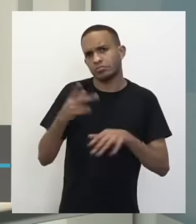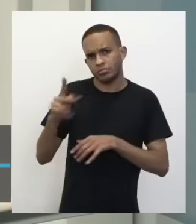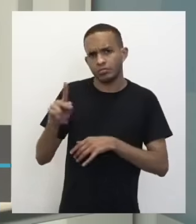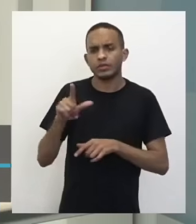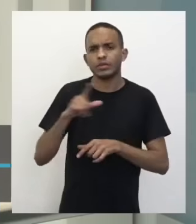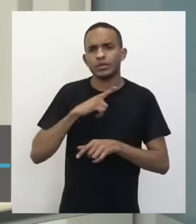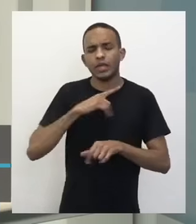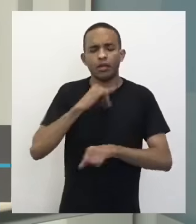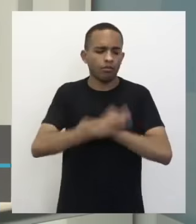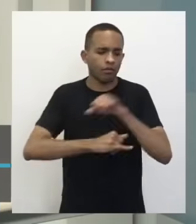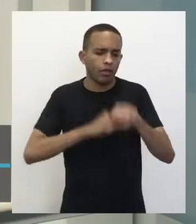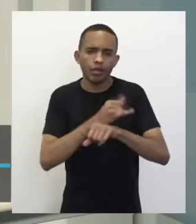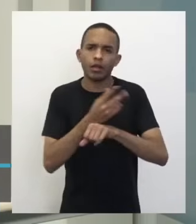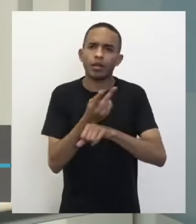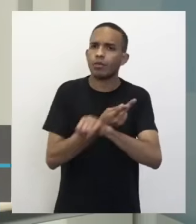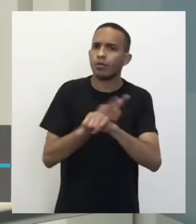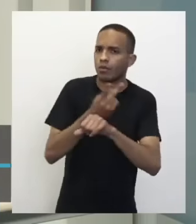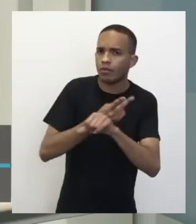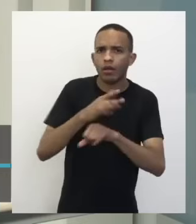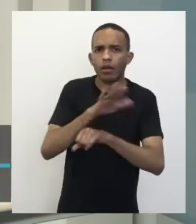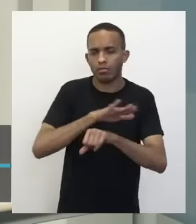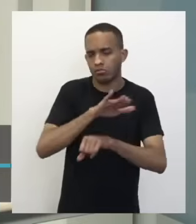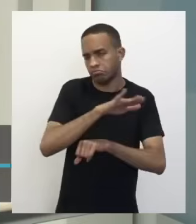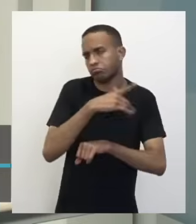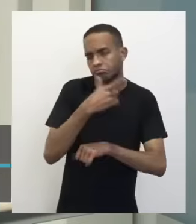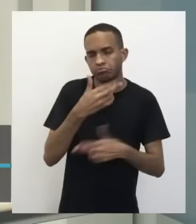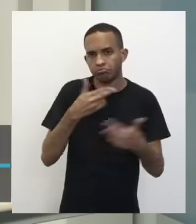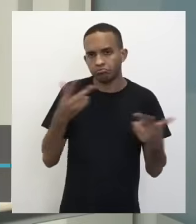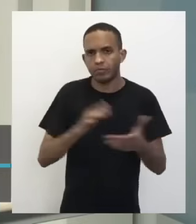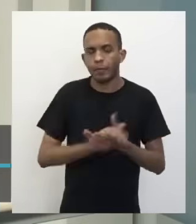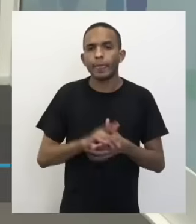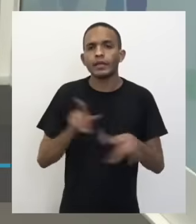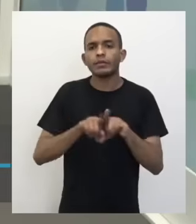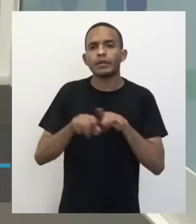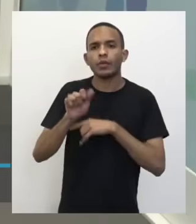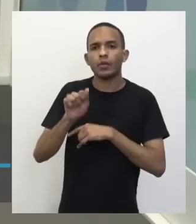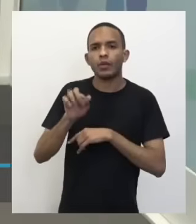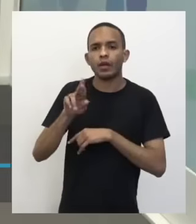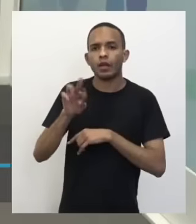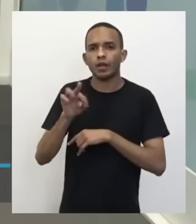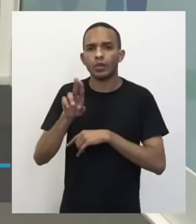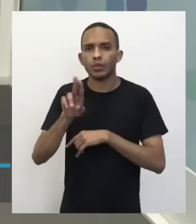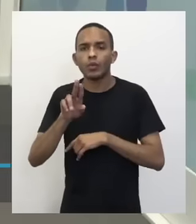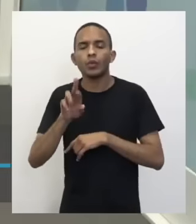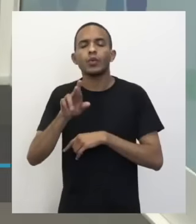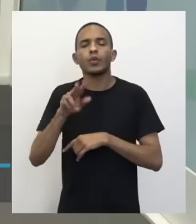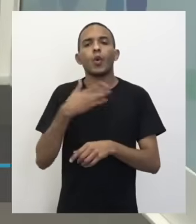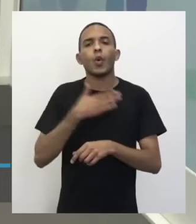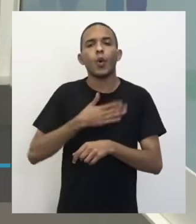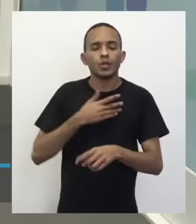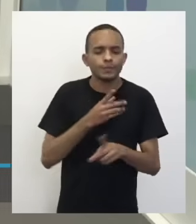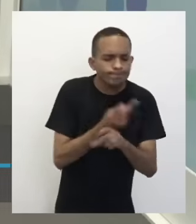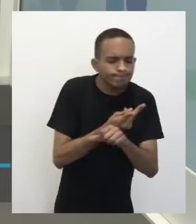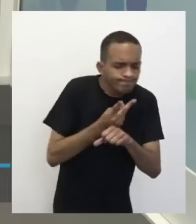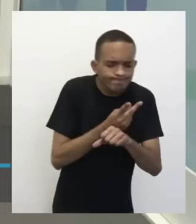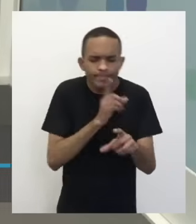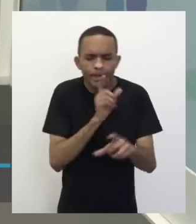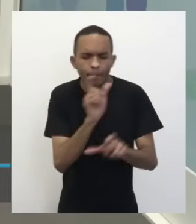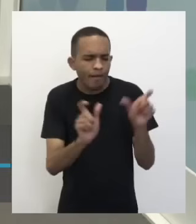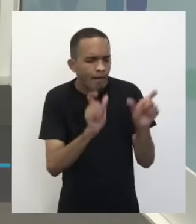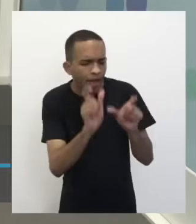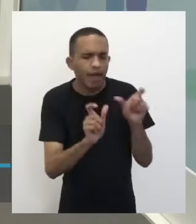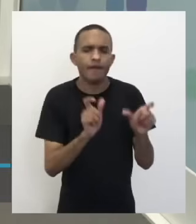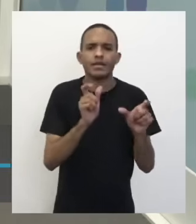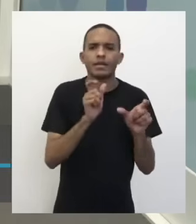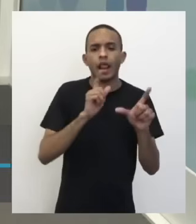para a internet, né? Procura as coisas na internet. O Arthur colocou que gosta de caça-palavras. Caça-palavras, tem bastante,